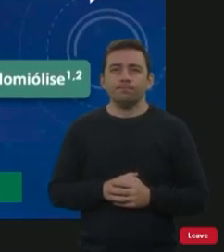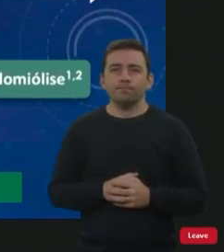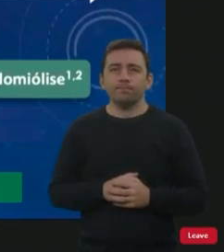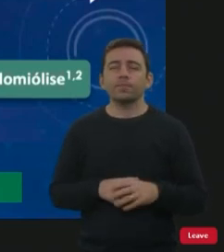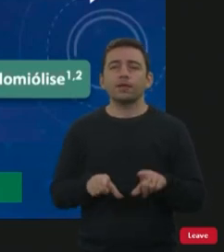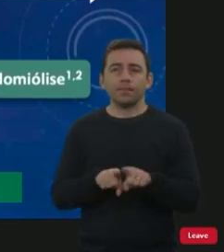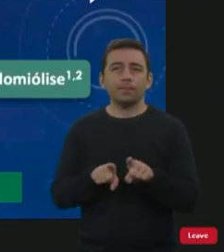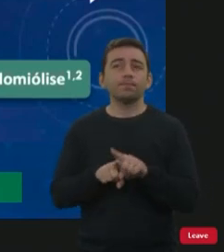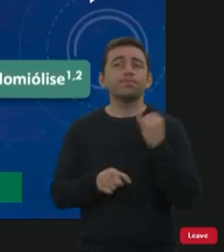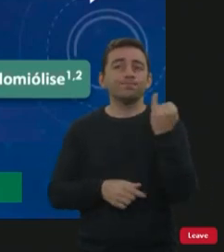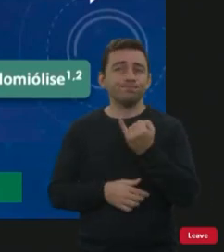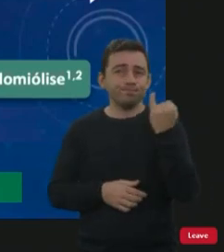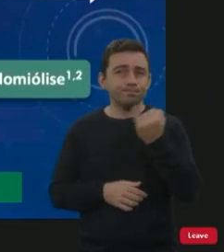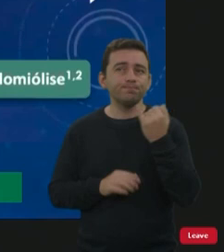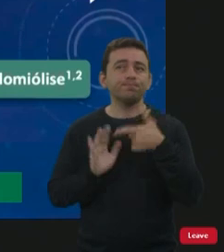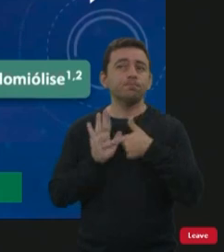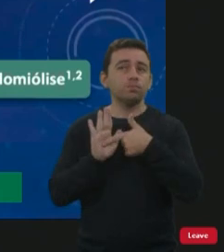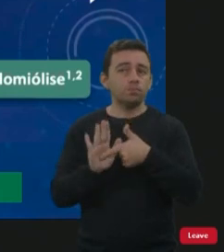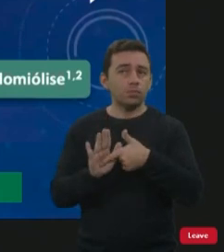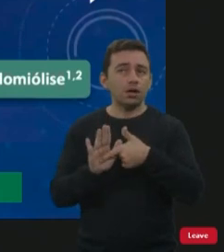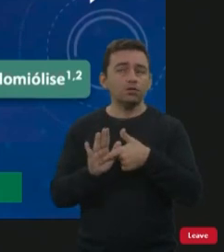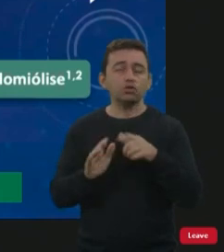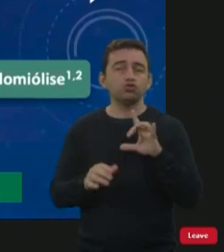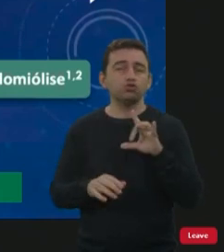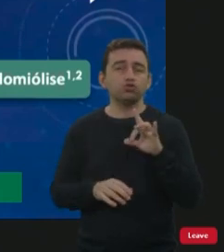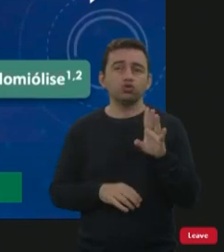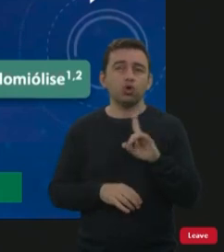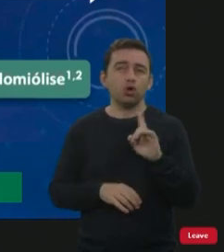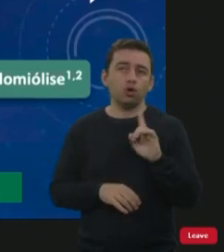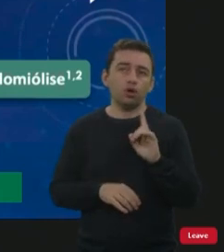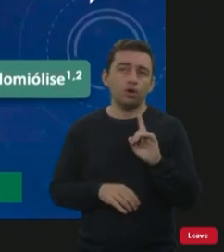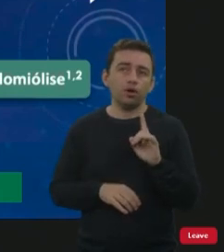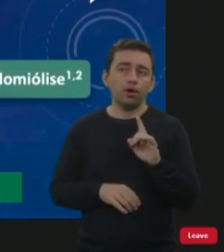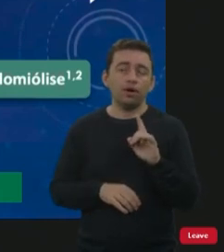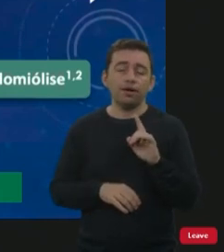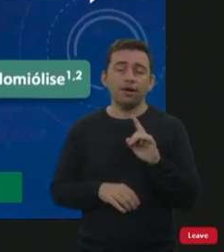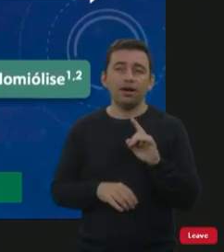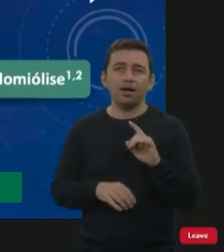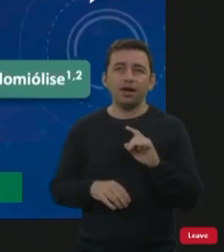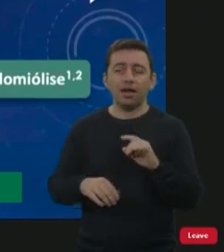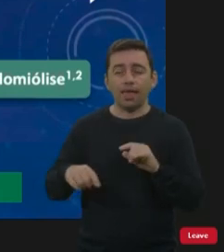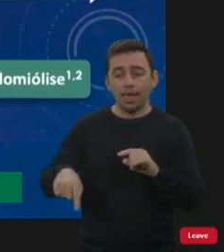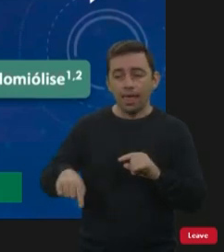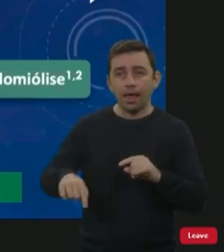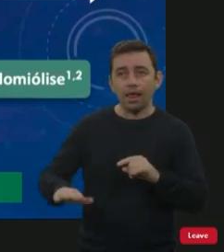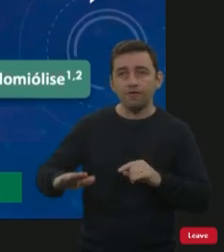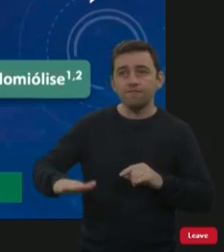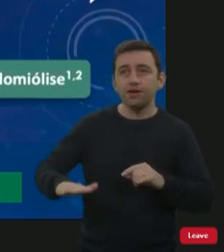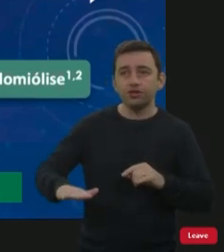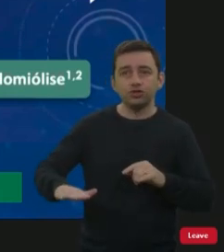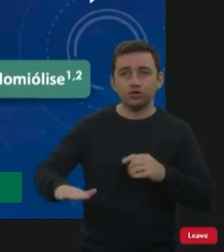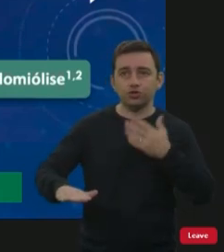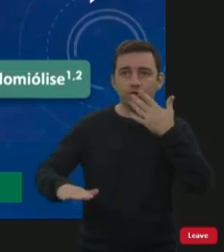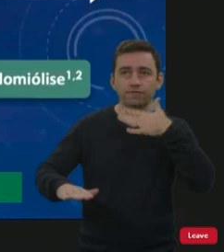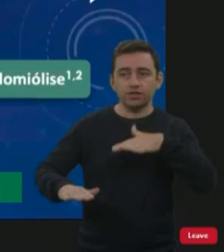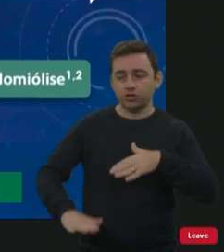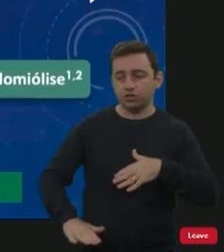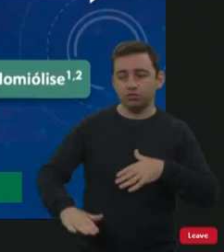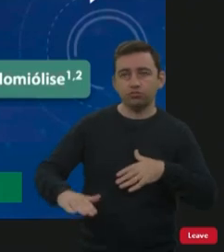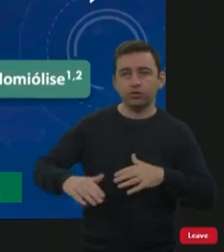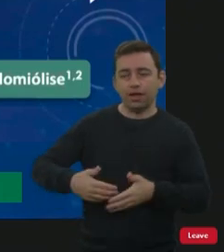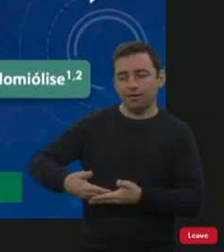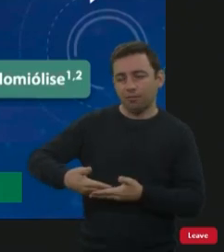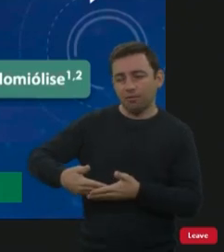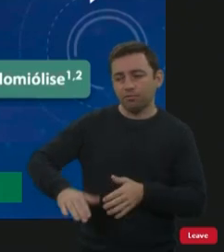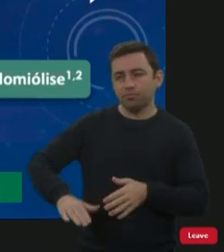Importante citar também que não é só na fase infantil, não é só no período neonatal, só